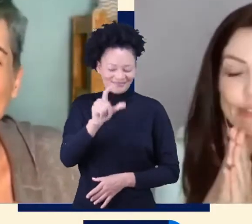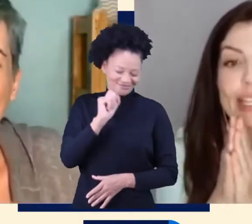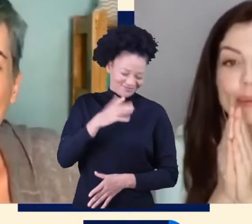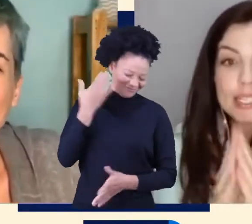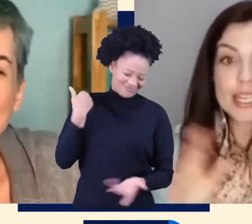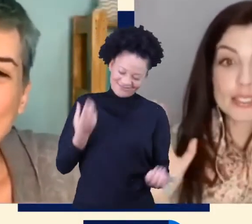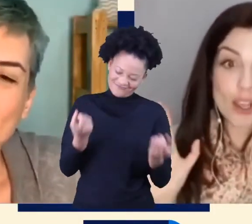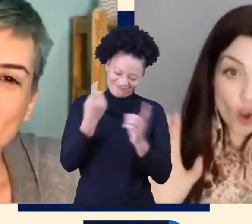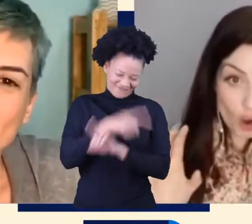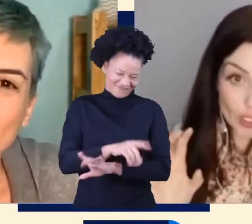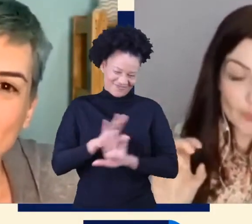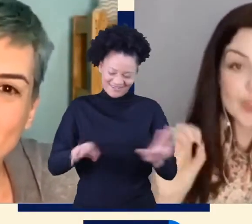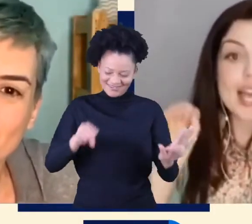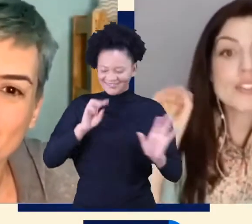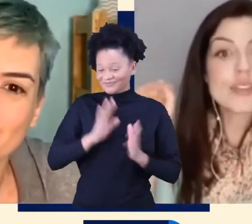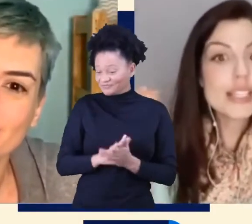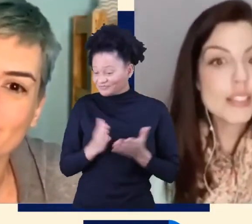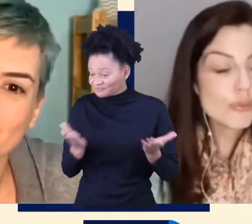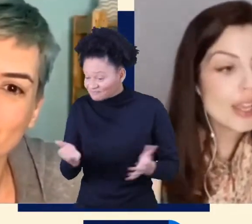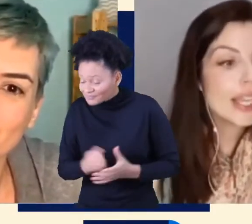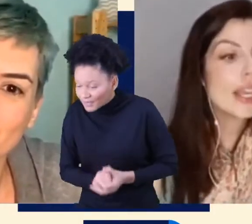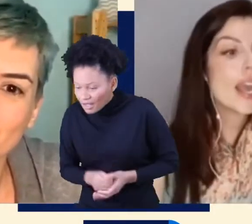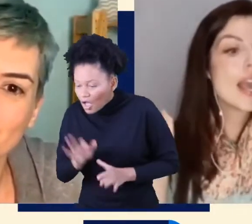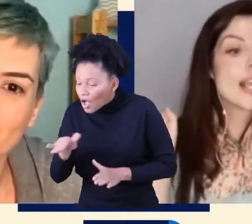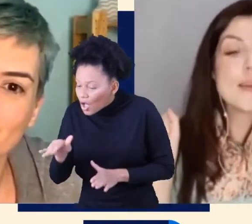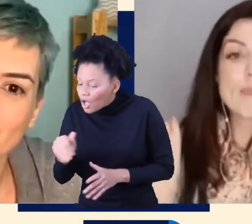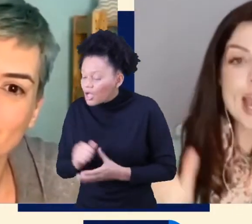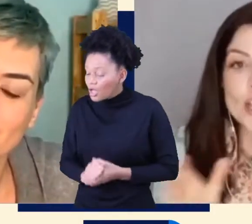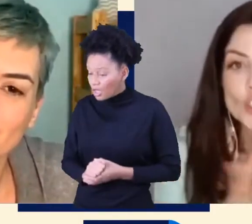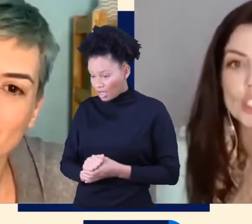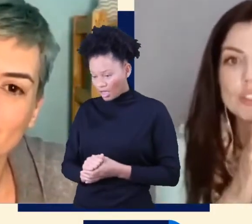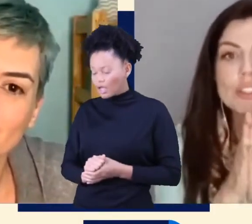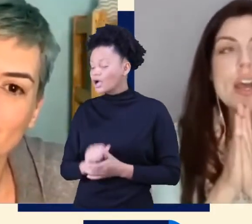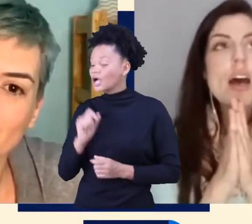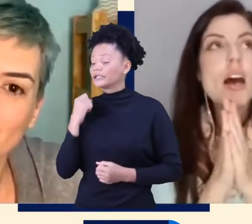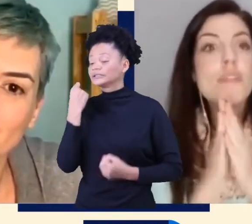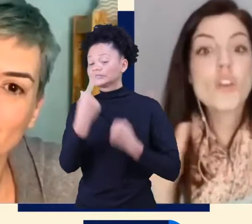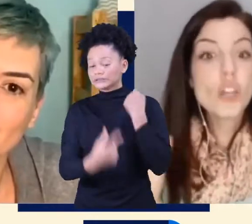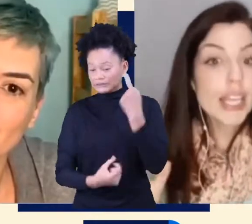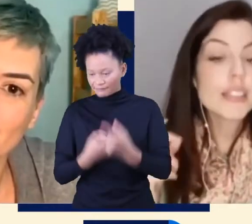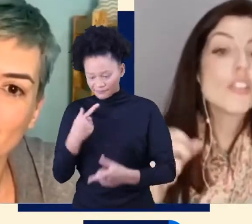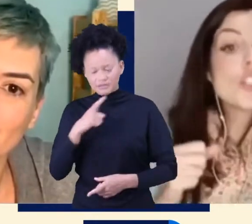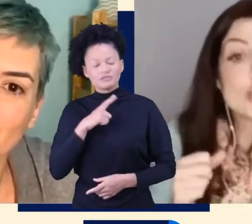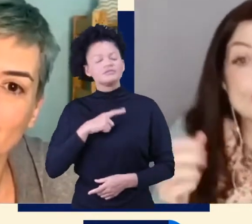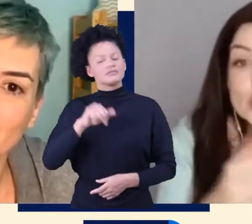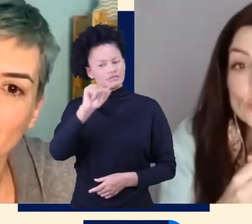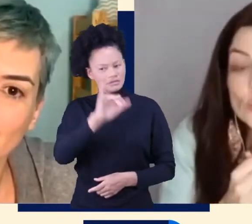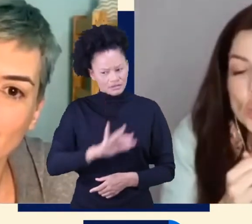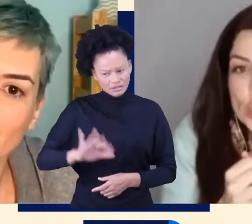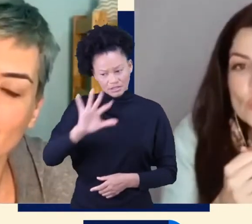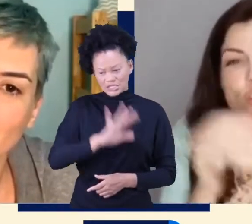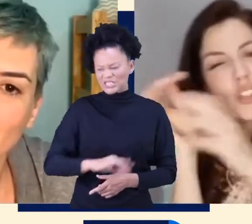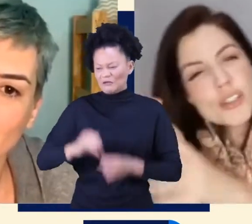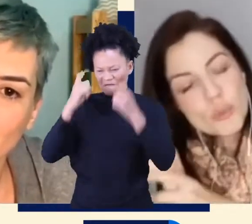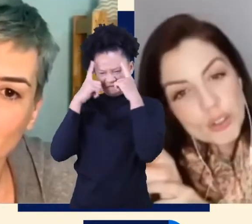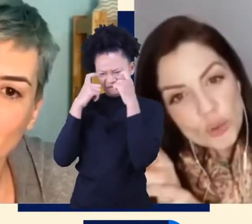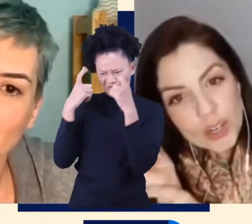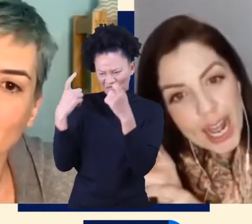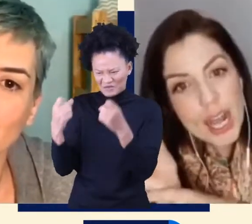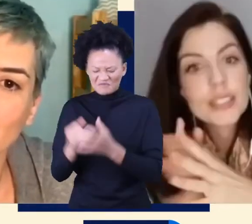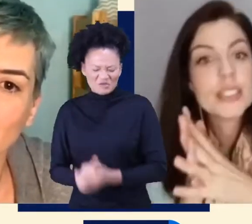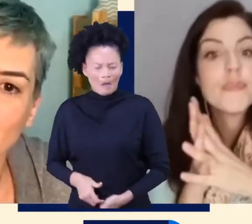E aí fala pra criança, olha, às vezes vem imagens violentas de gente dando tiro, de